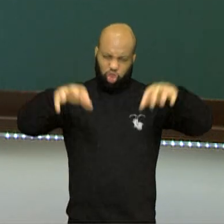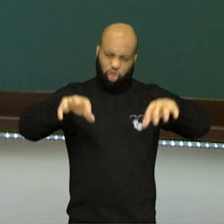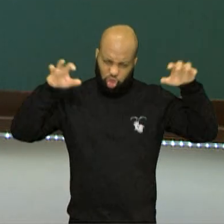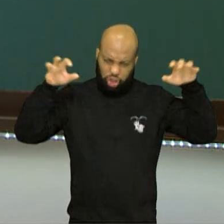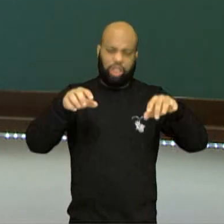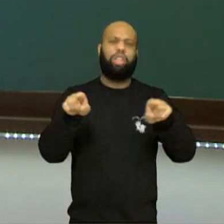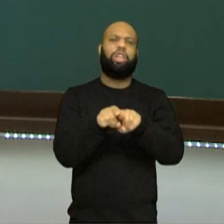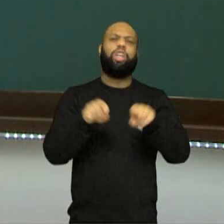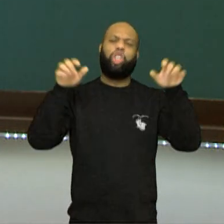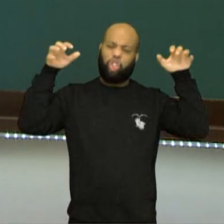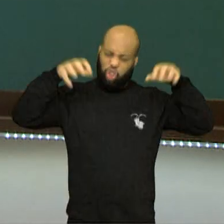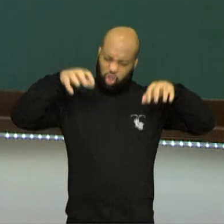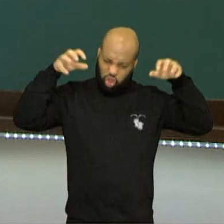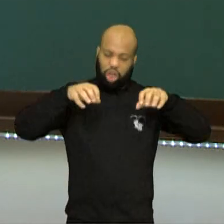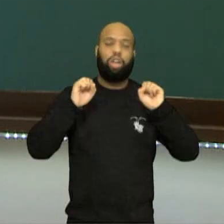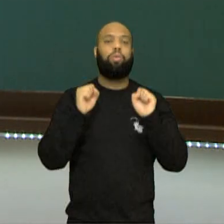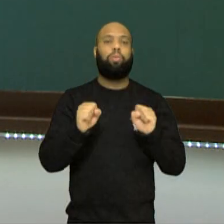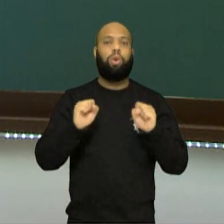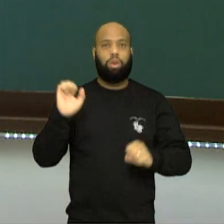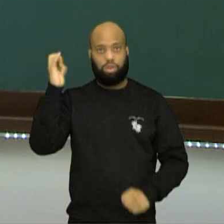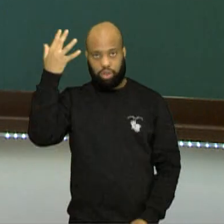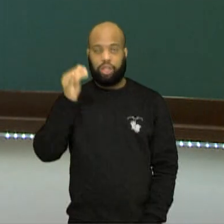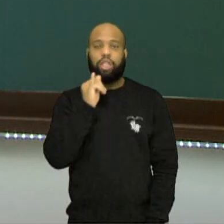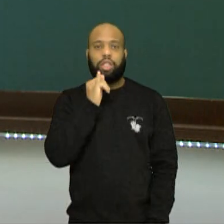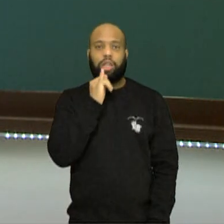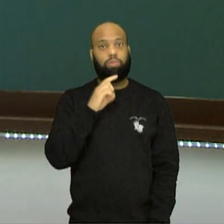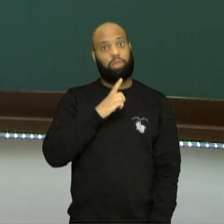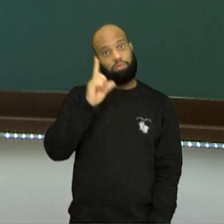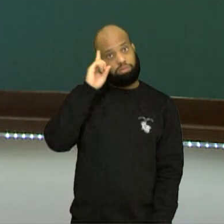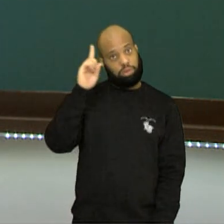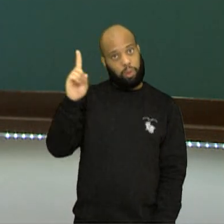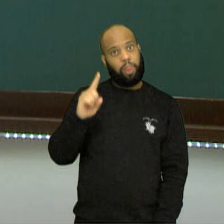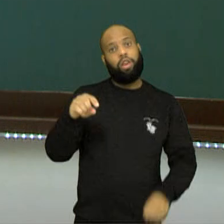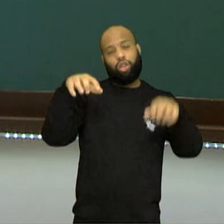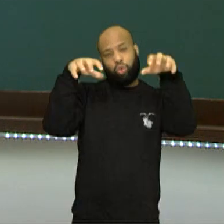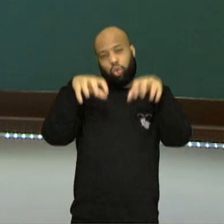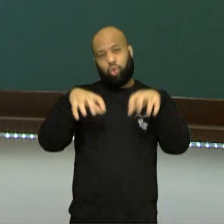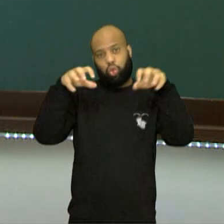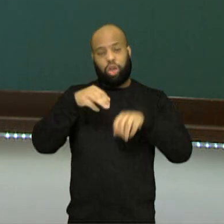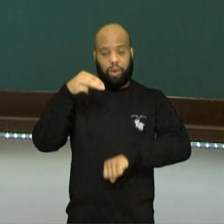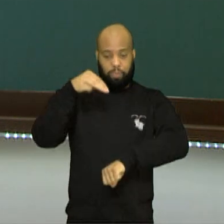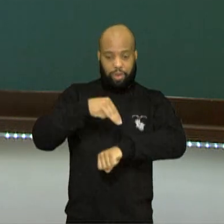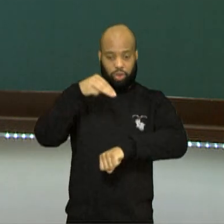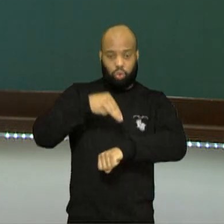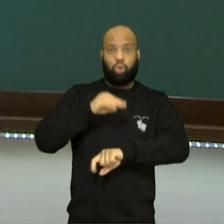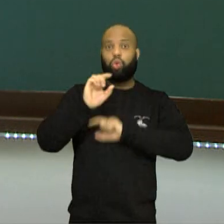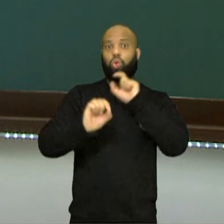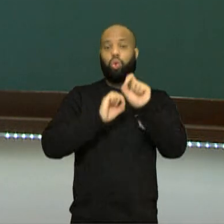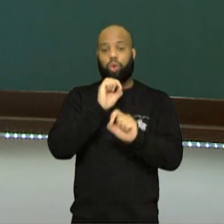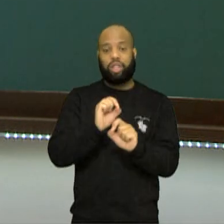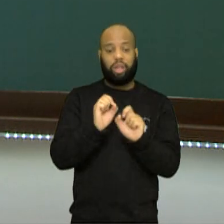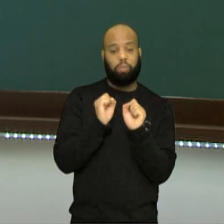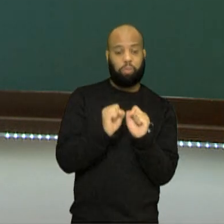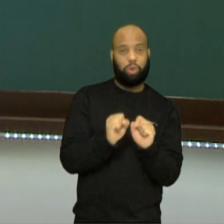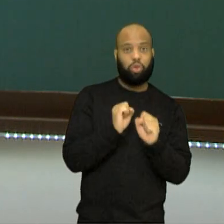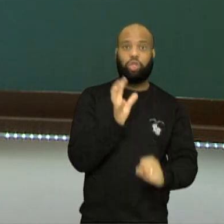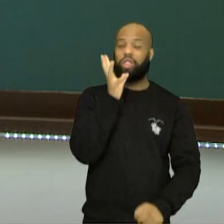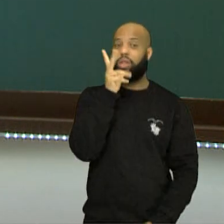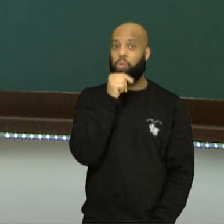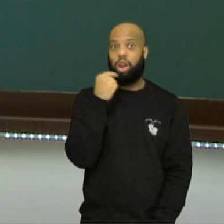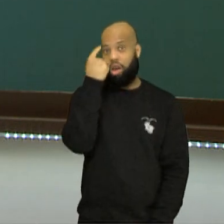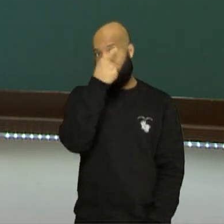chuvas. Pode acontecer, por exemplo, num determinado dia, que chova em minutos, algo que poderia ser